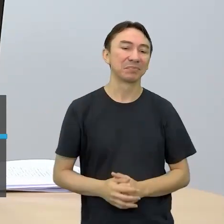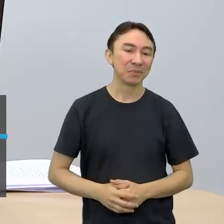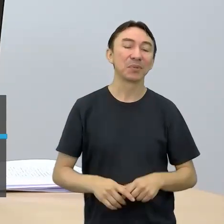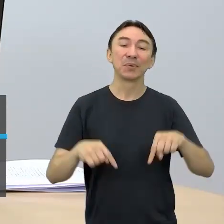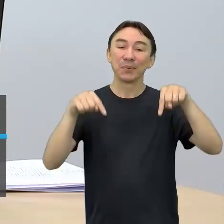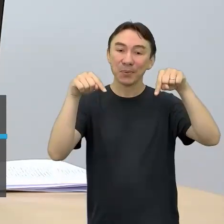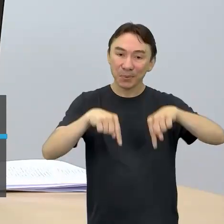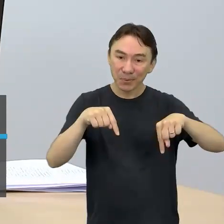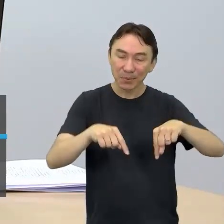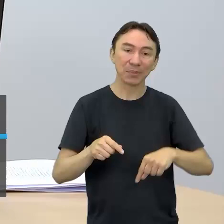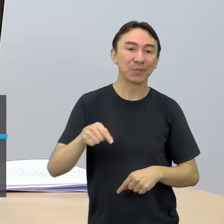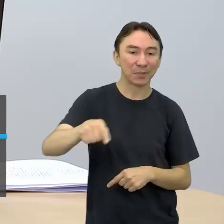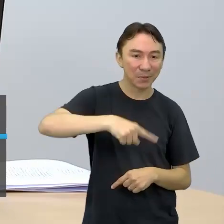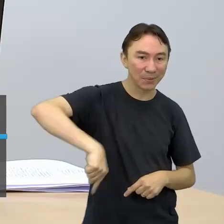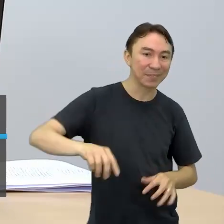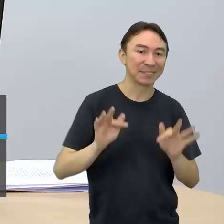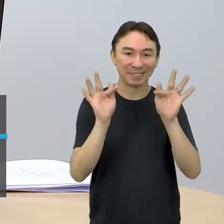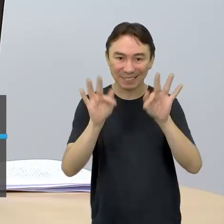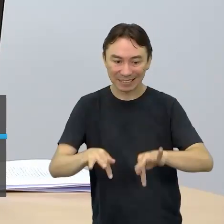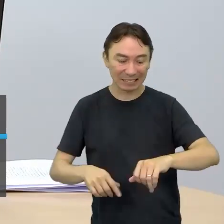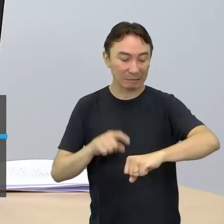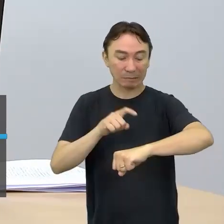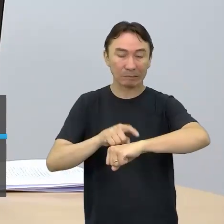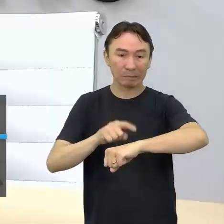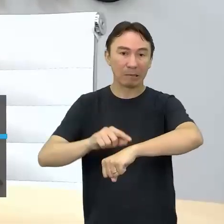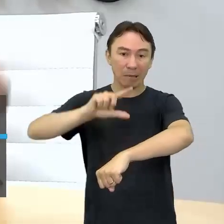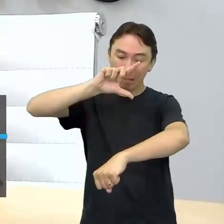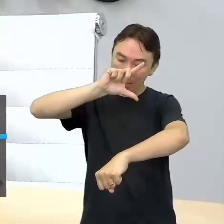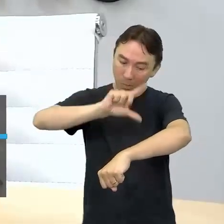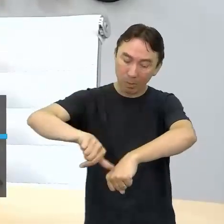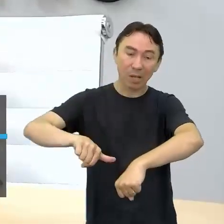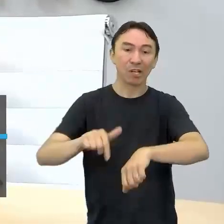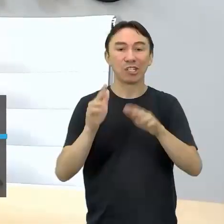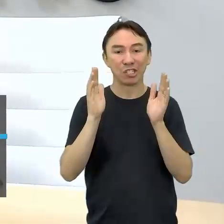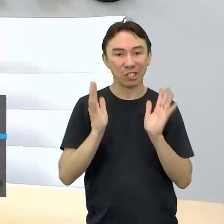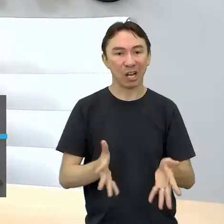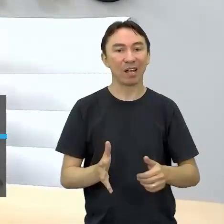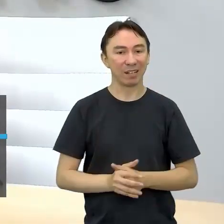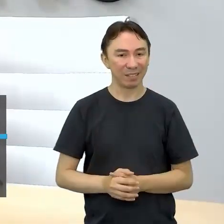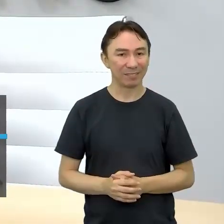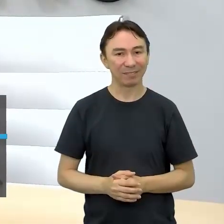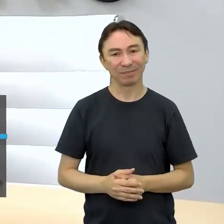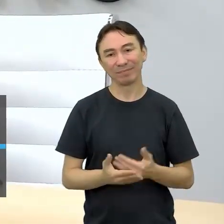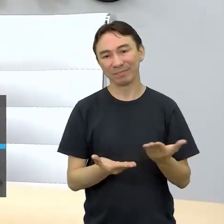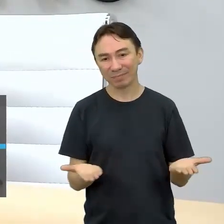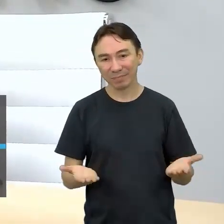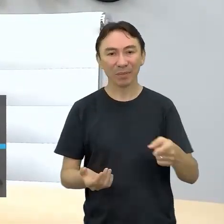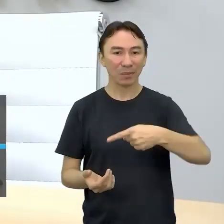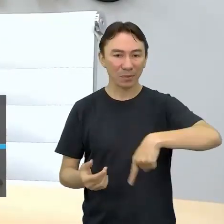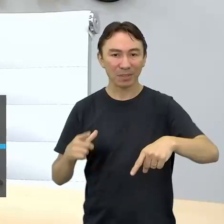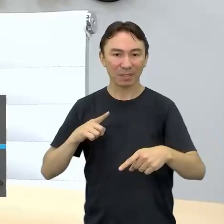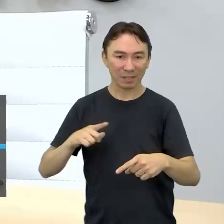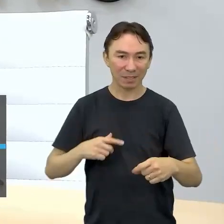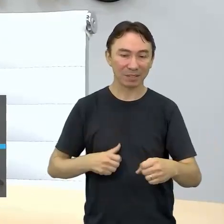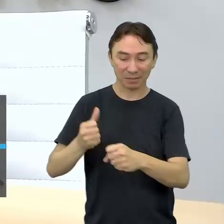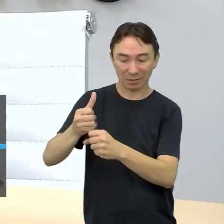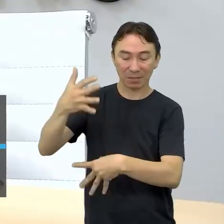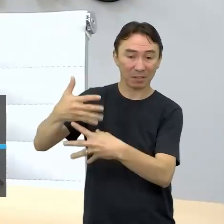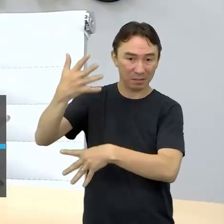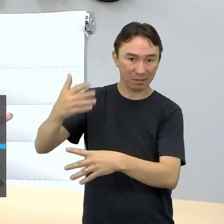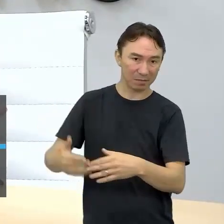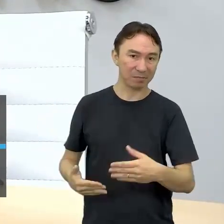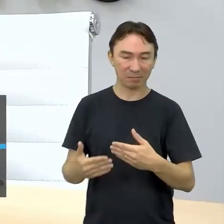hoje, que nós já estamos aqui passando do horário, né, Gi? Não, e para fechar, pessoal, a gente vai deixar o chat aberto, né, para